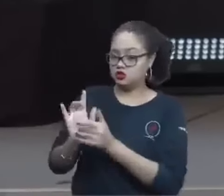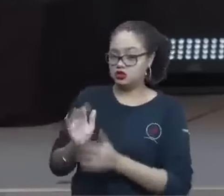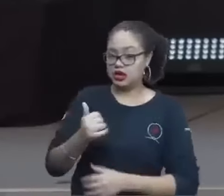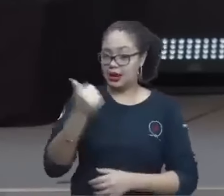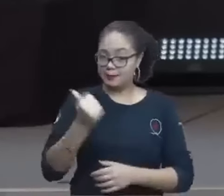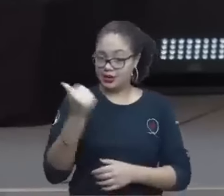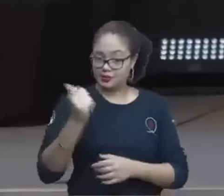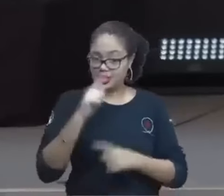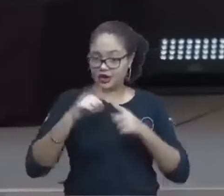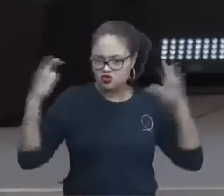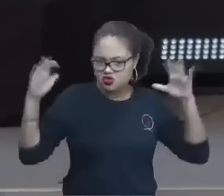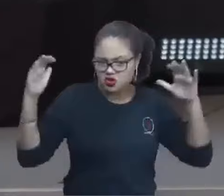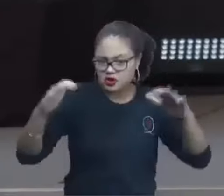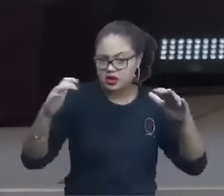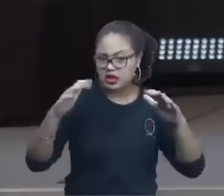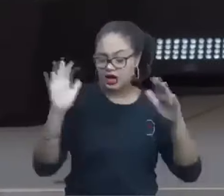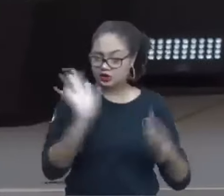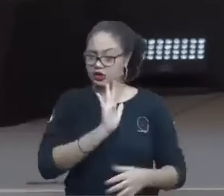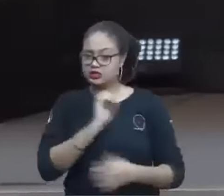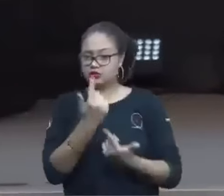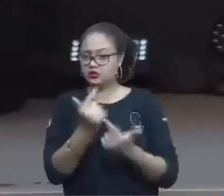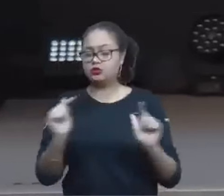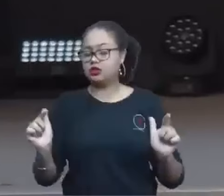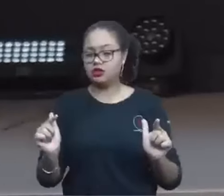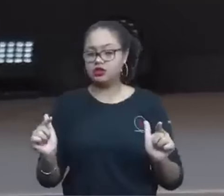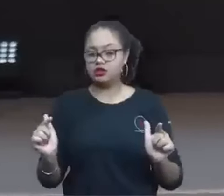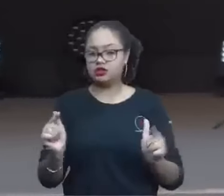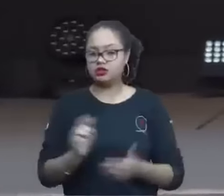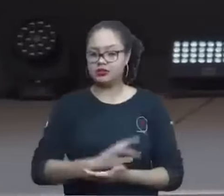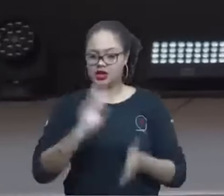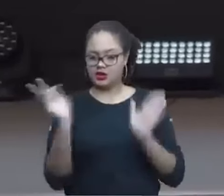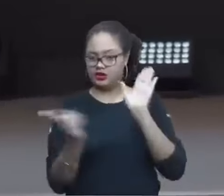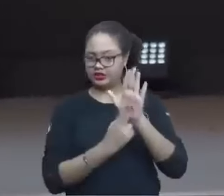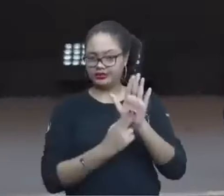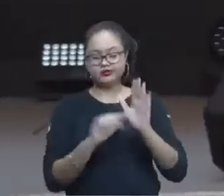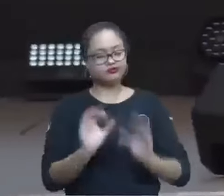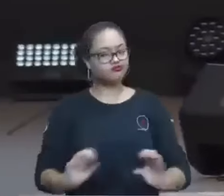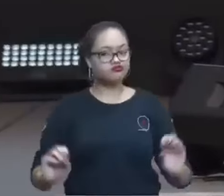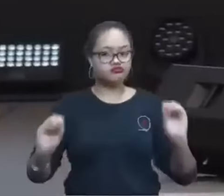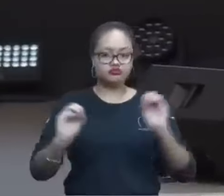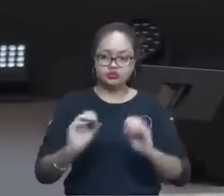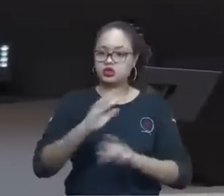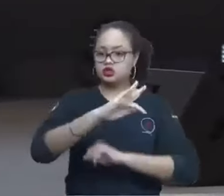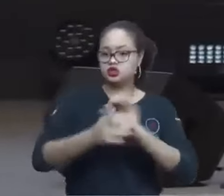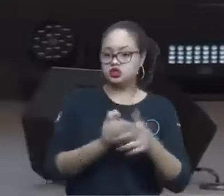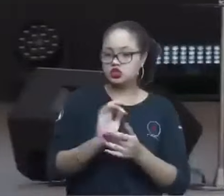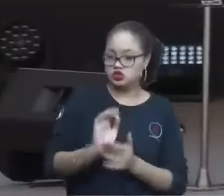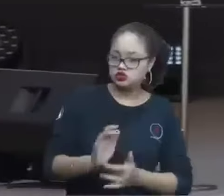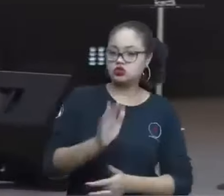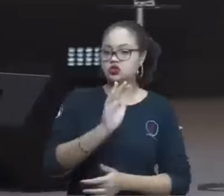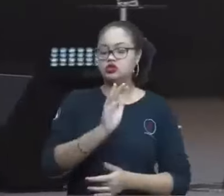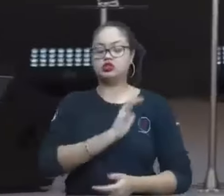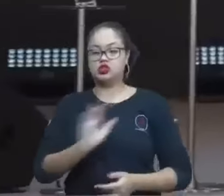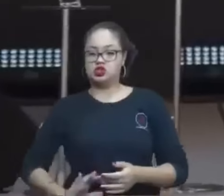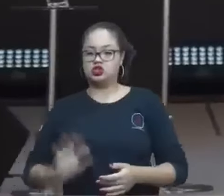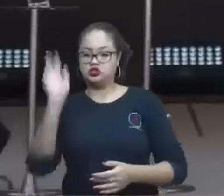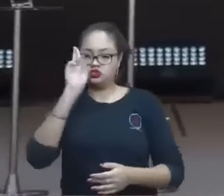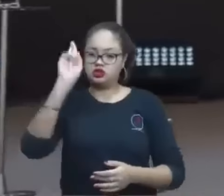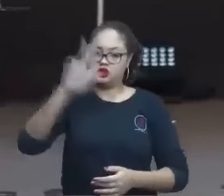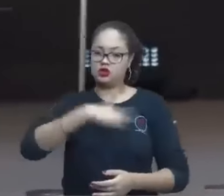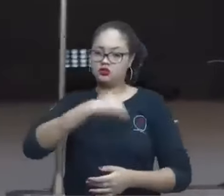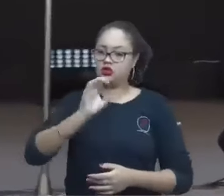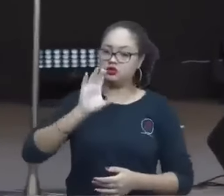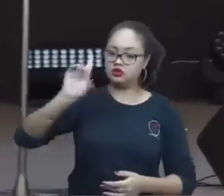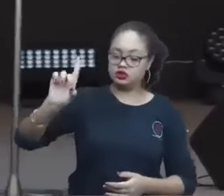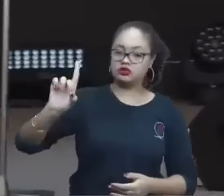tempestade não tem adoração na primeira tempestade não tem reconhecimento de Jesus como senhor como filho